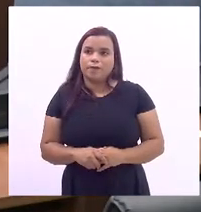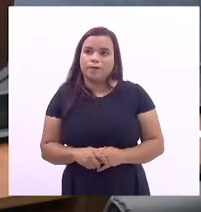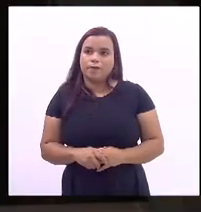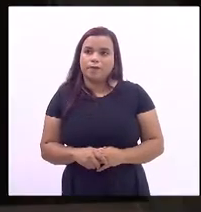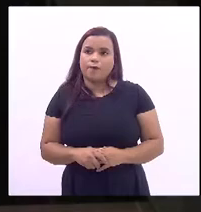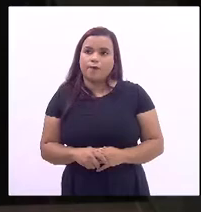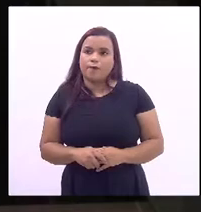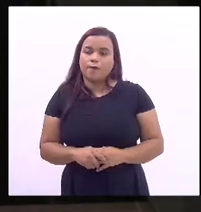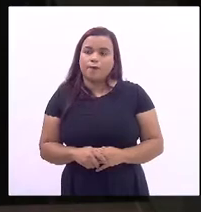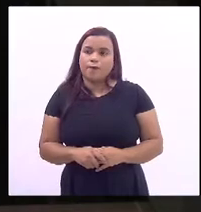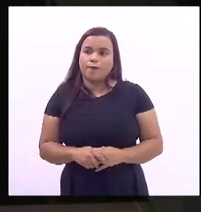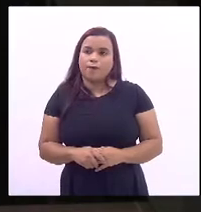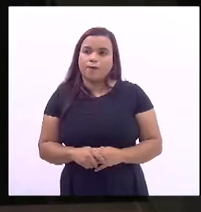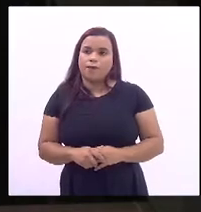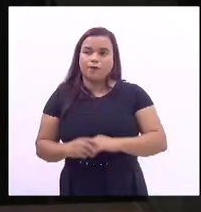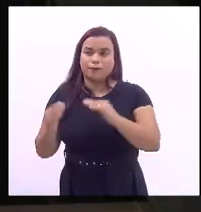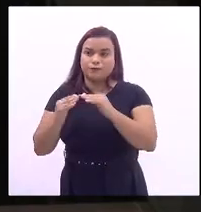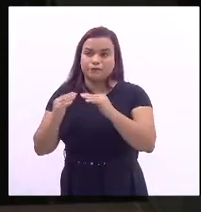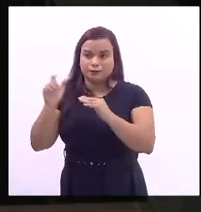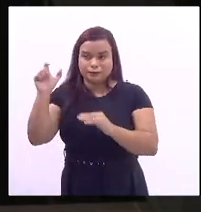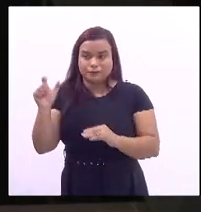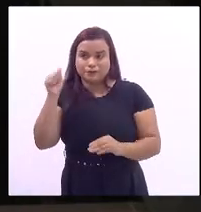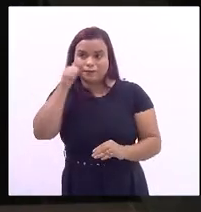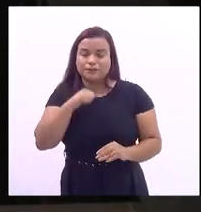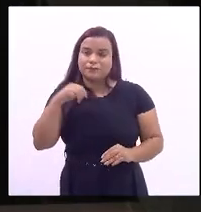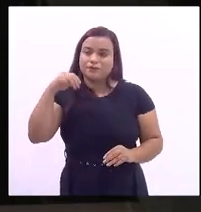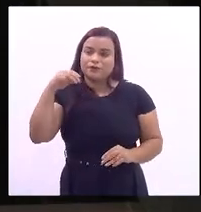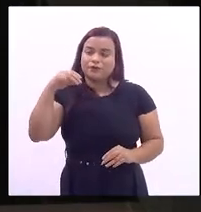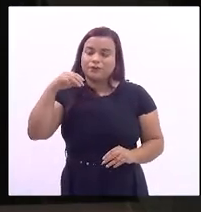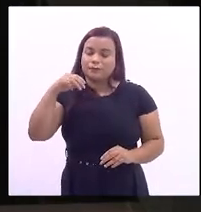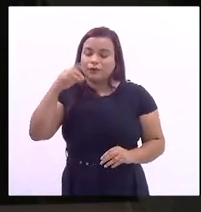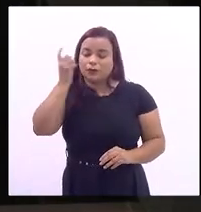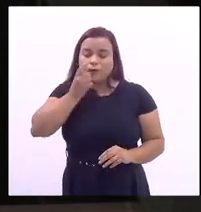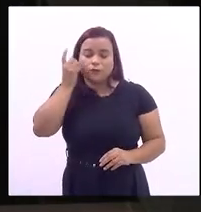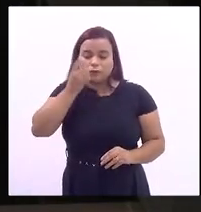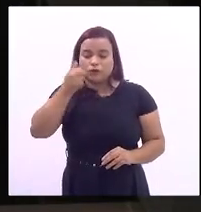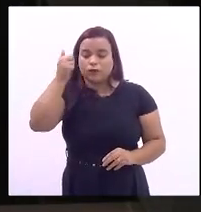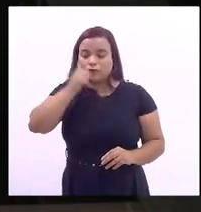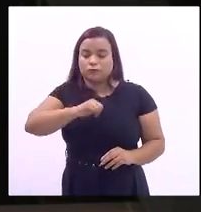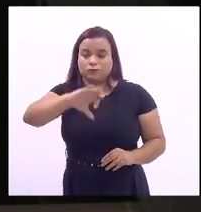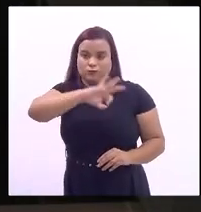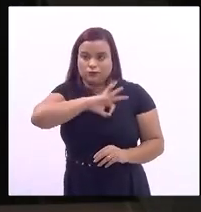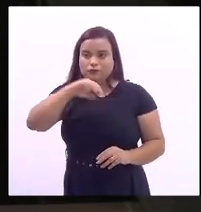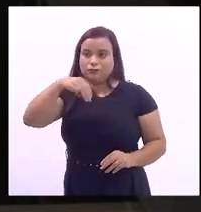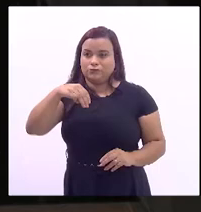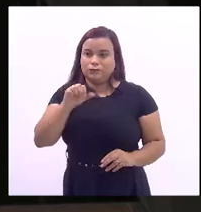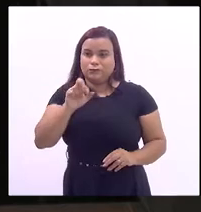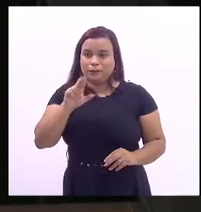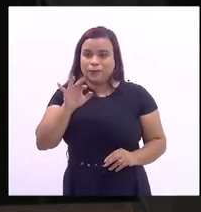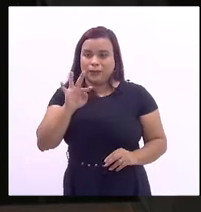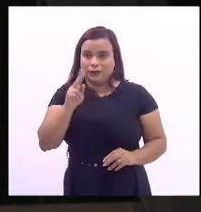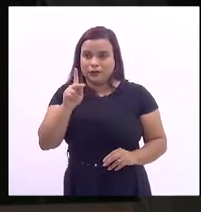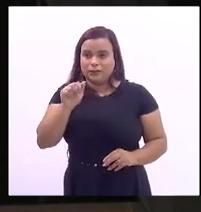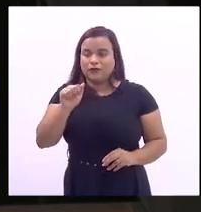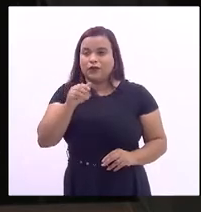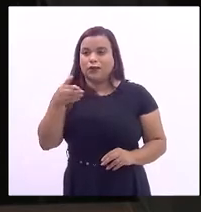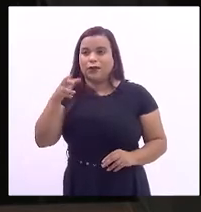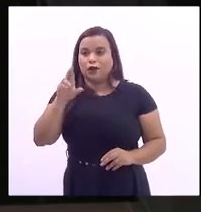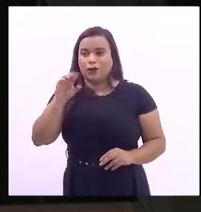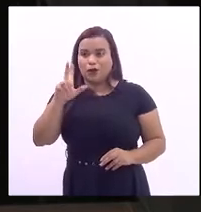e na linha da deputada Martha Rocha o seu presidente e como já o fiz no expediente